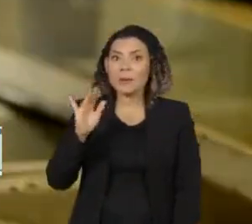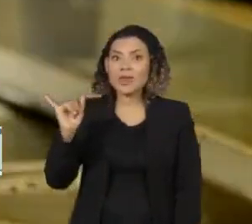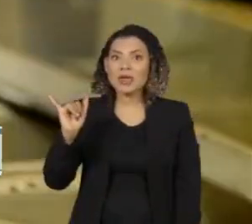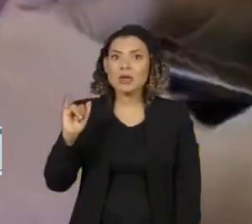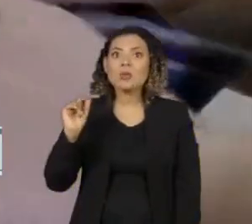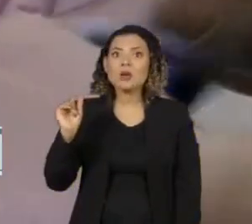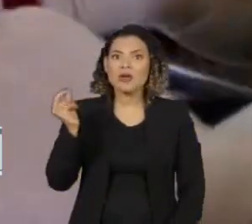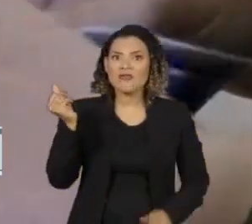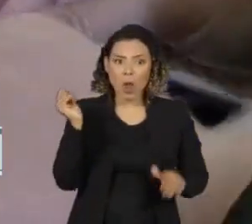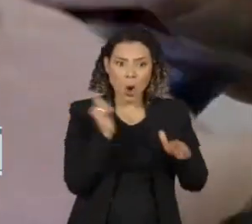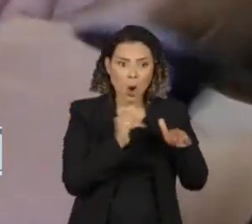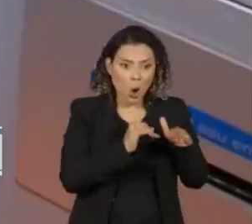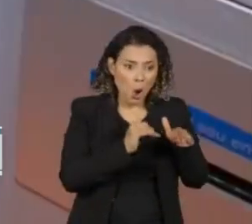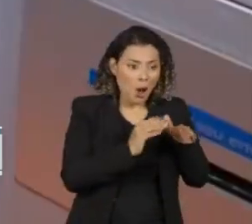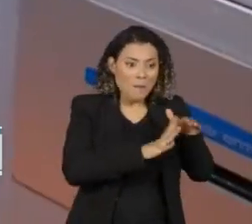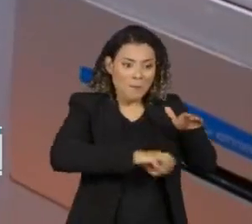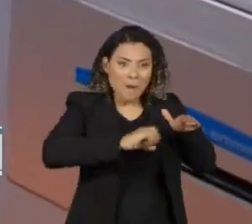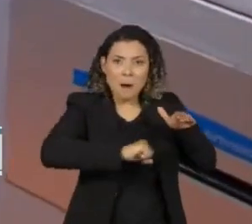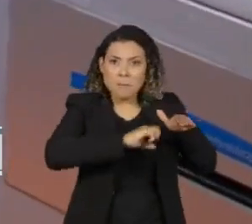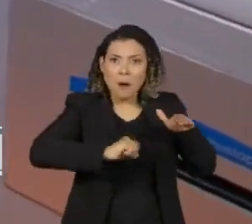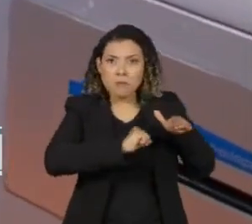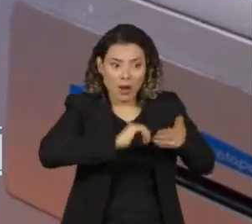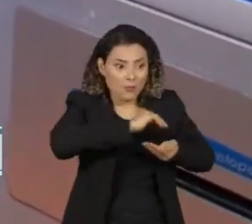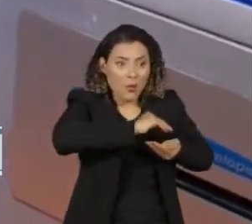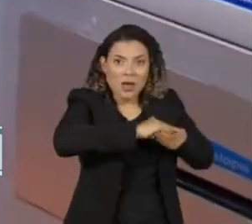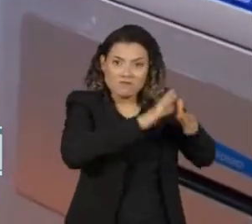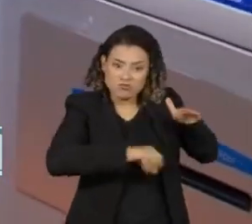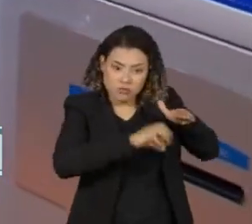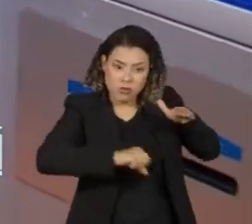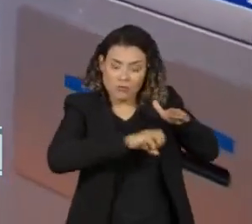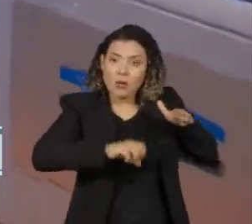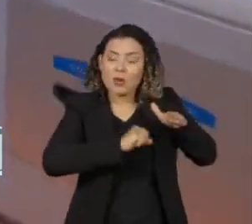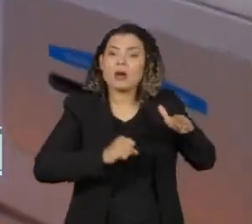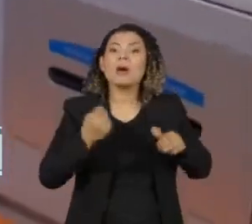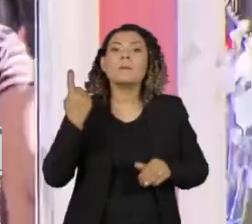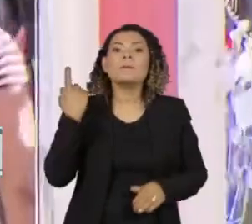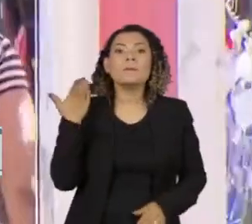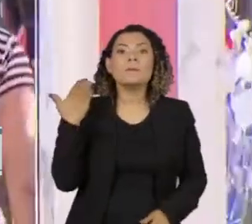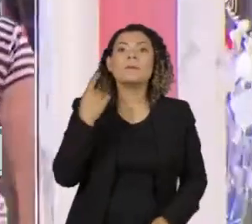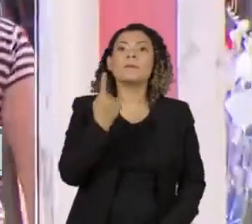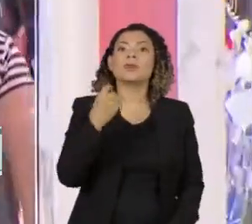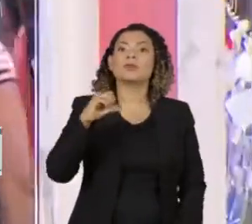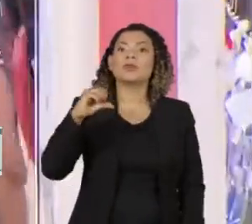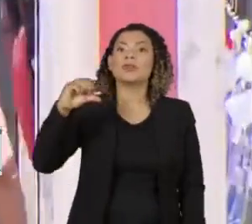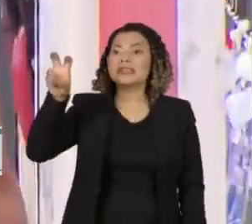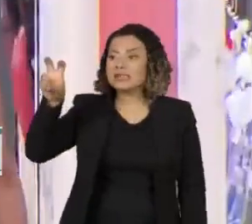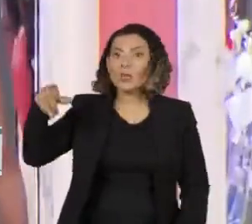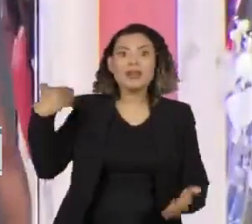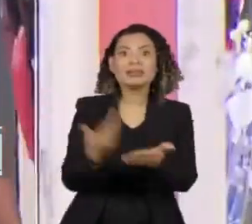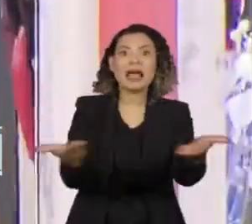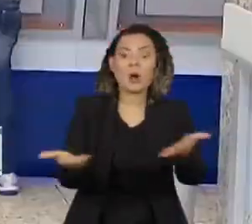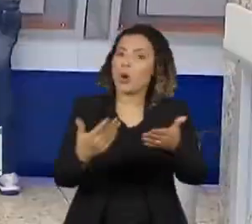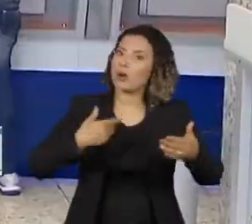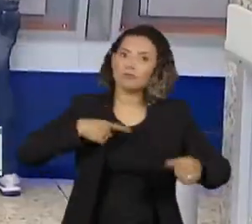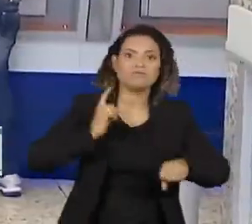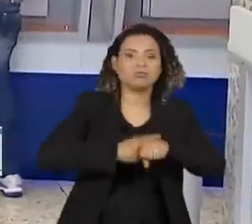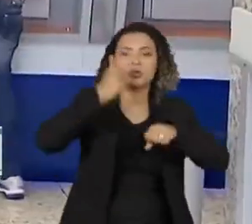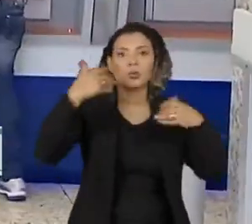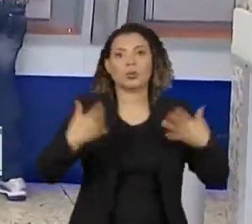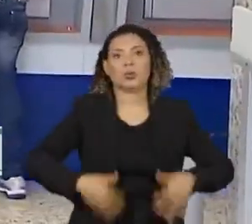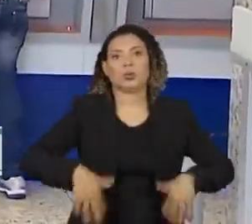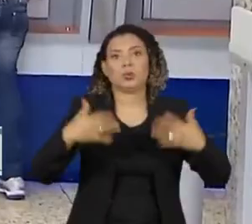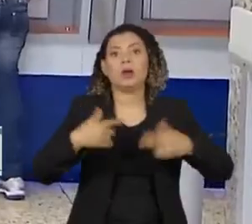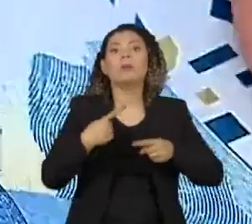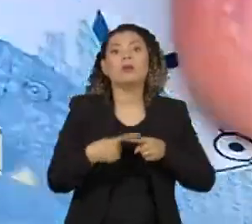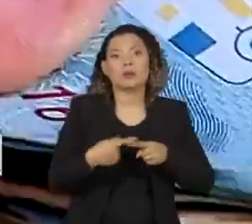de recursos já registrada desde o início da avaliação em 1995 os saques ocorrem em meio